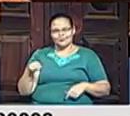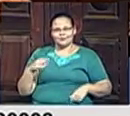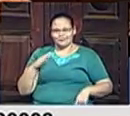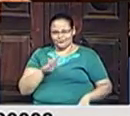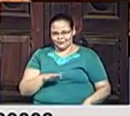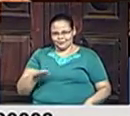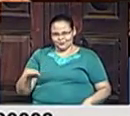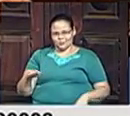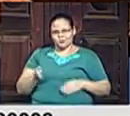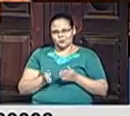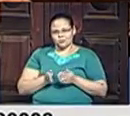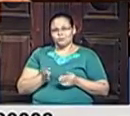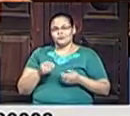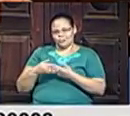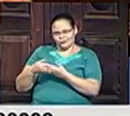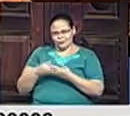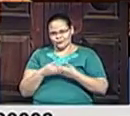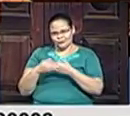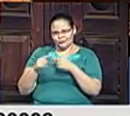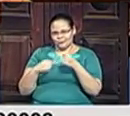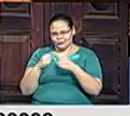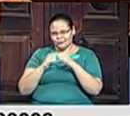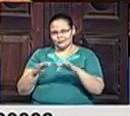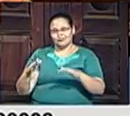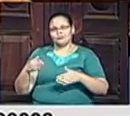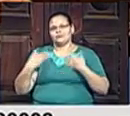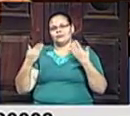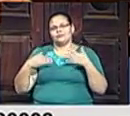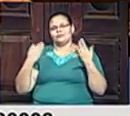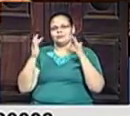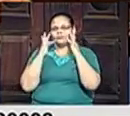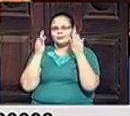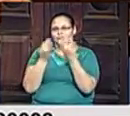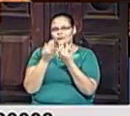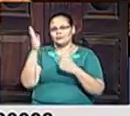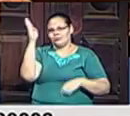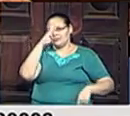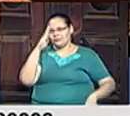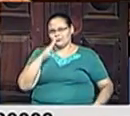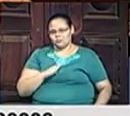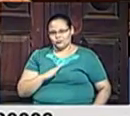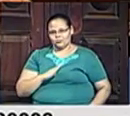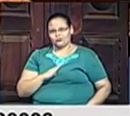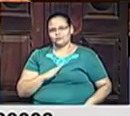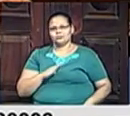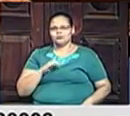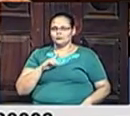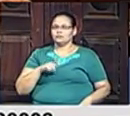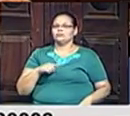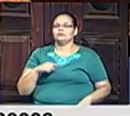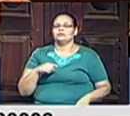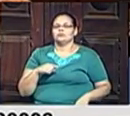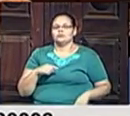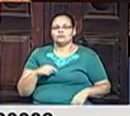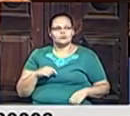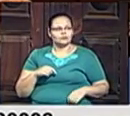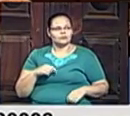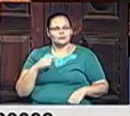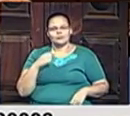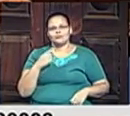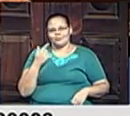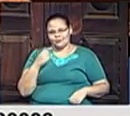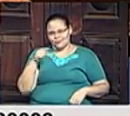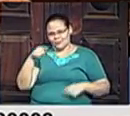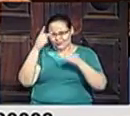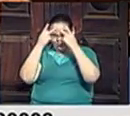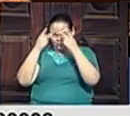microcefalia dar alegria às famílias e ao Brasil. Seja, ministro, mais